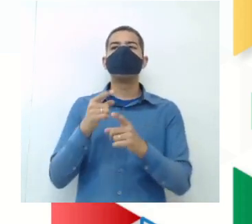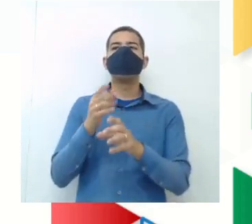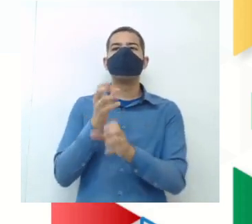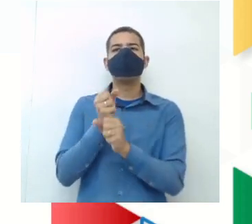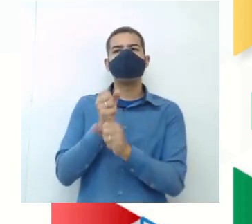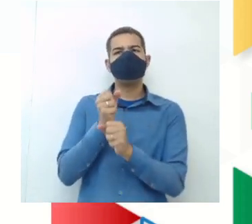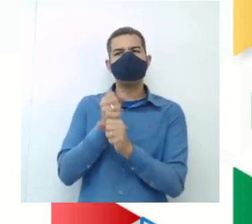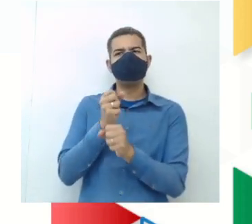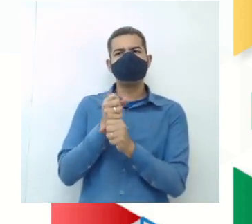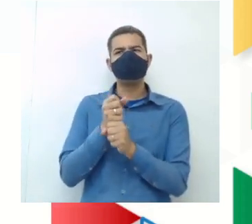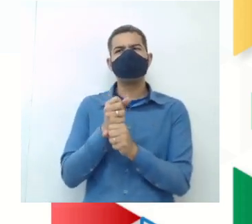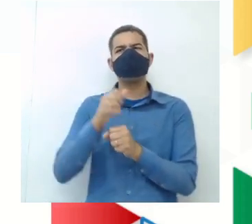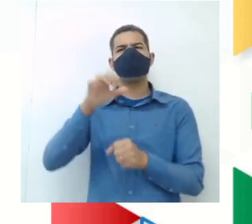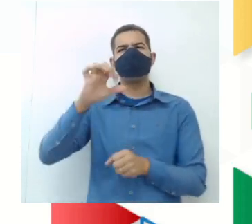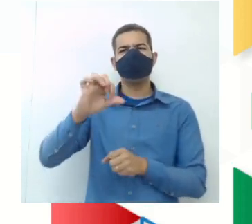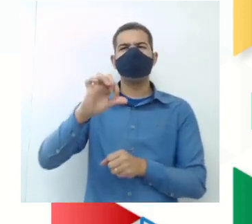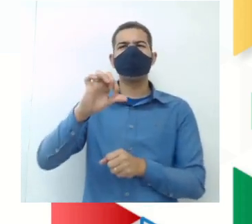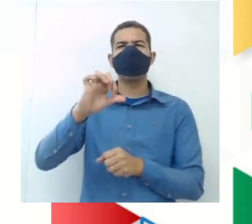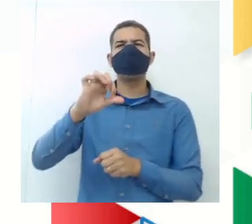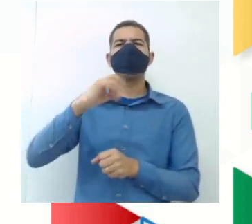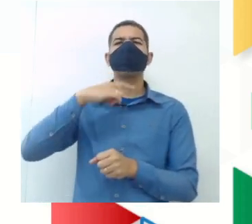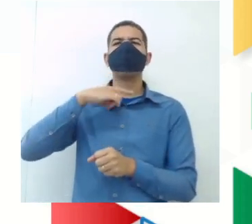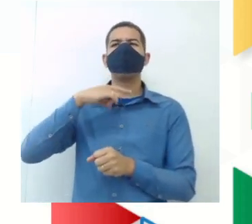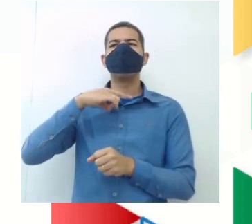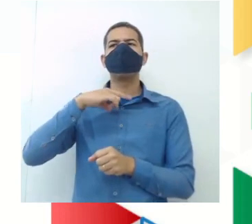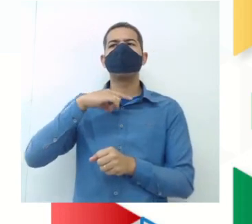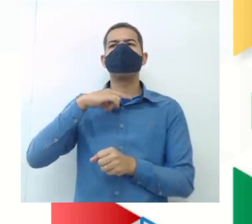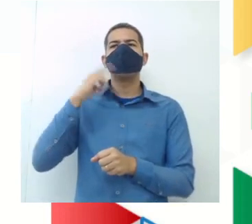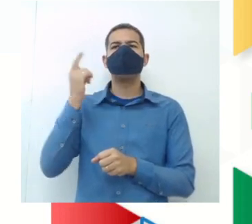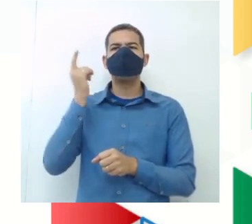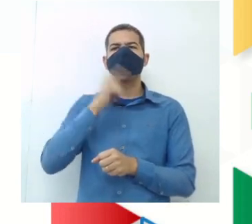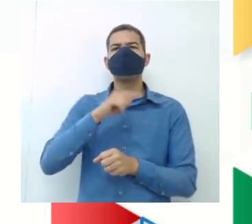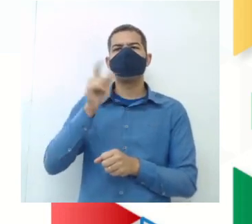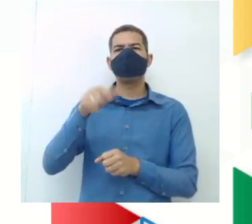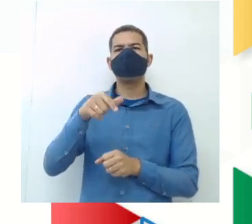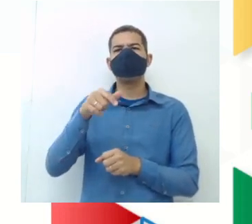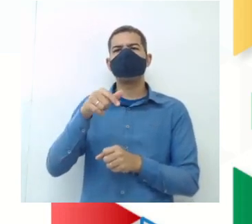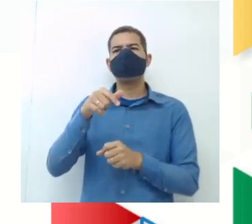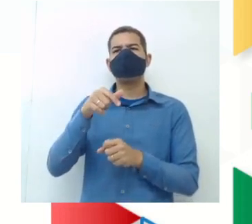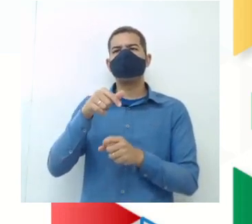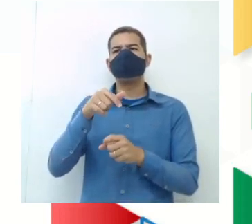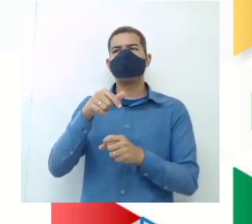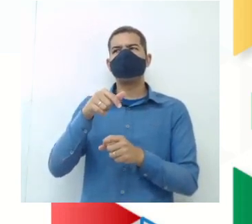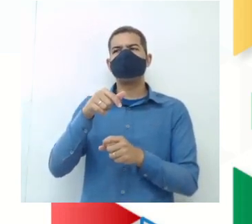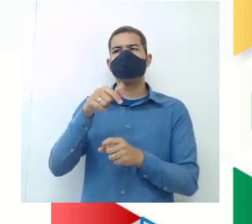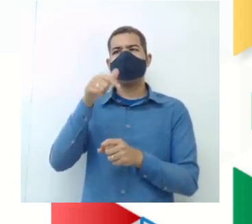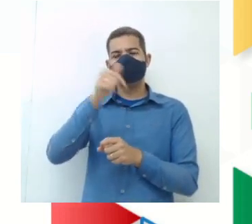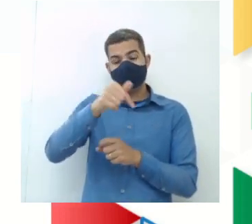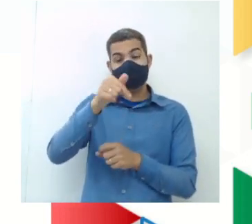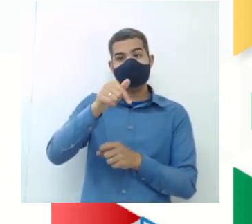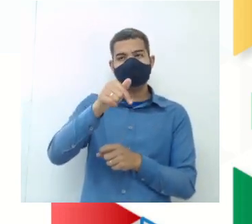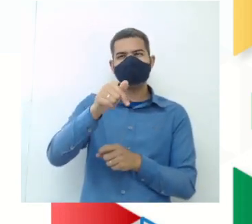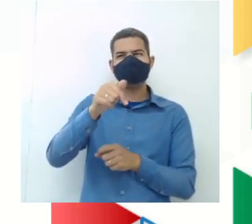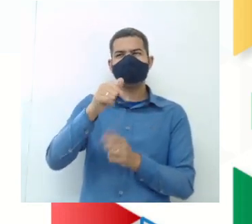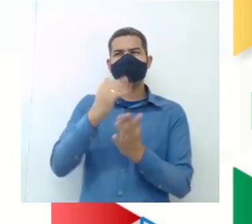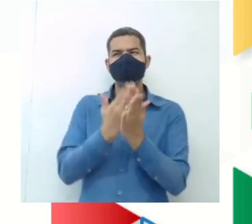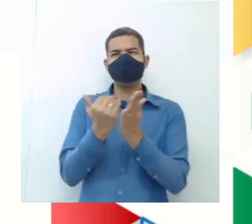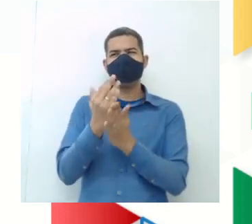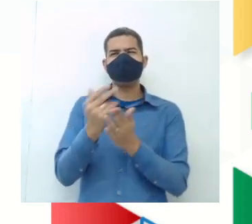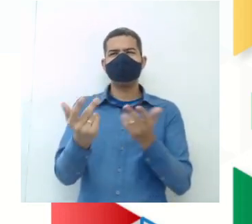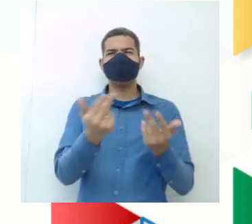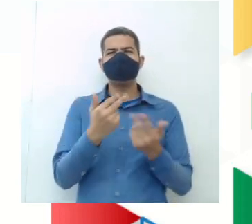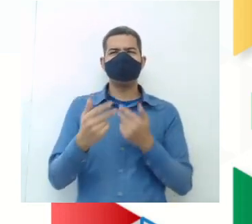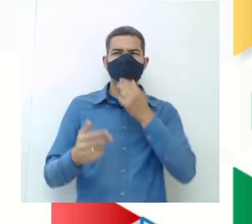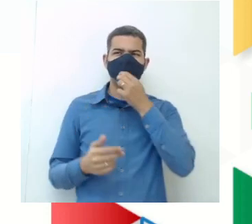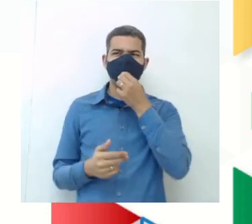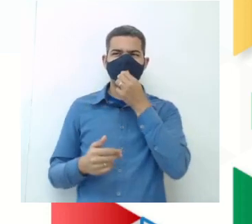e localizou a fração 9/2, tá? Não em 9 partes, mas em partes iguais. Vamos